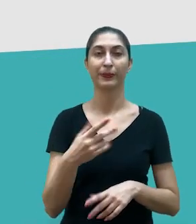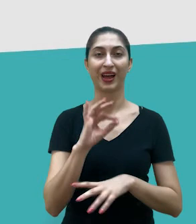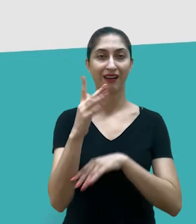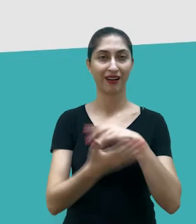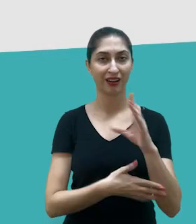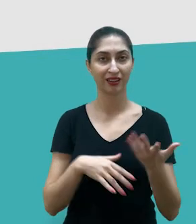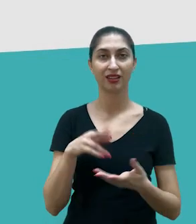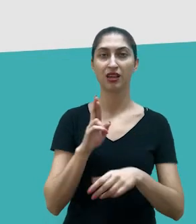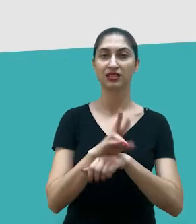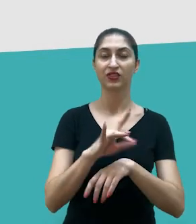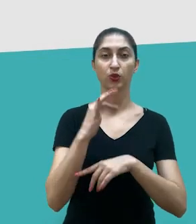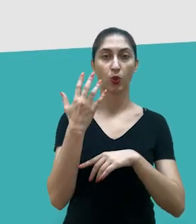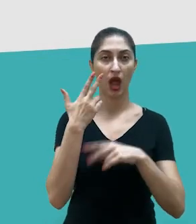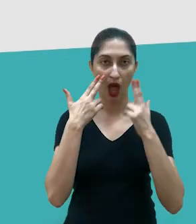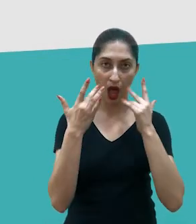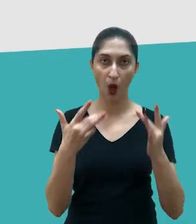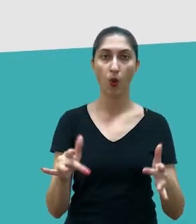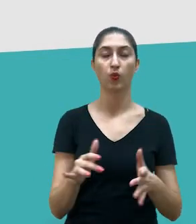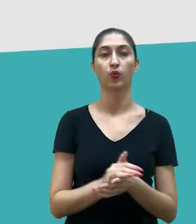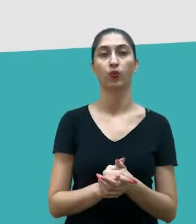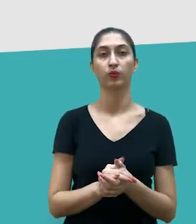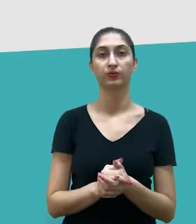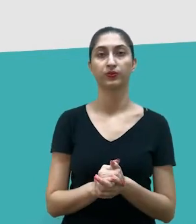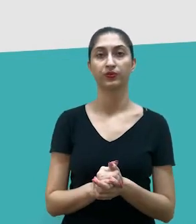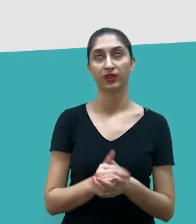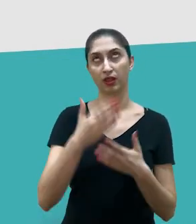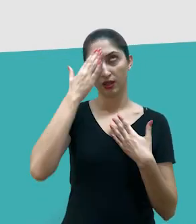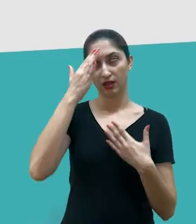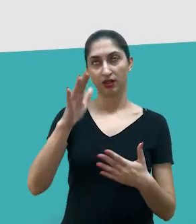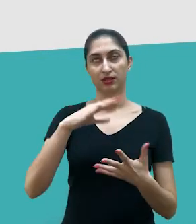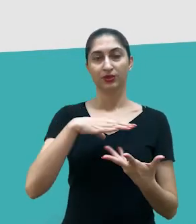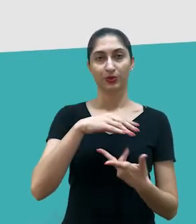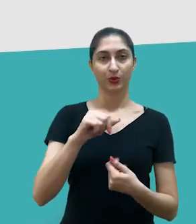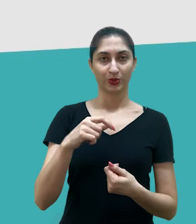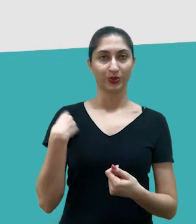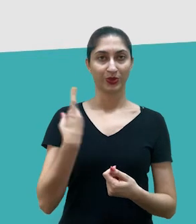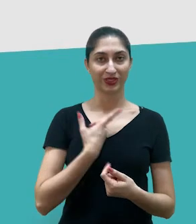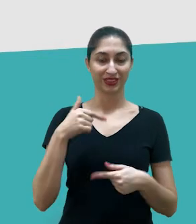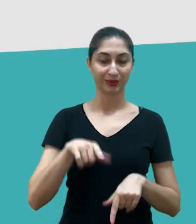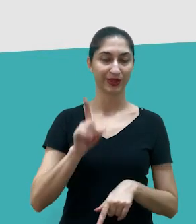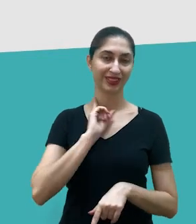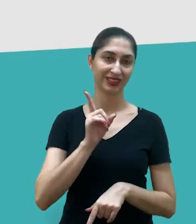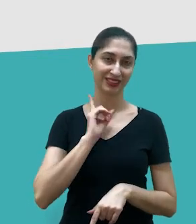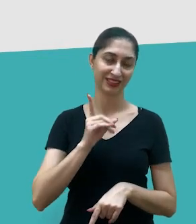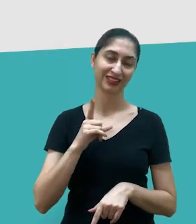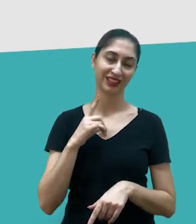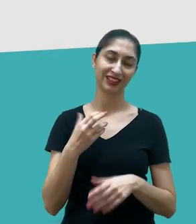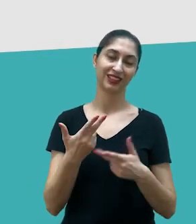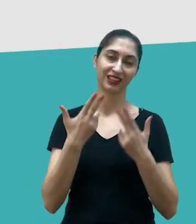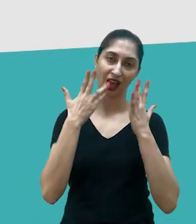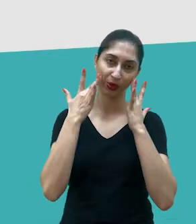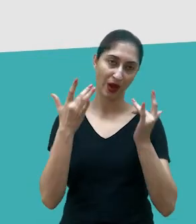reservas naturais, né? E graças ao universo nós estamos em Minas, que tem as fontes naturais